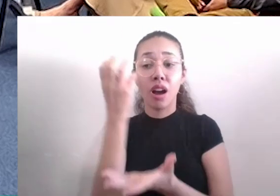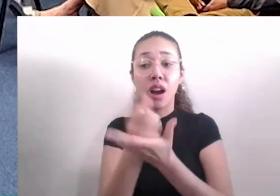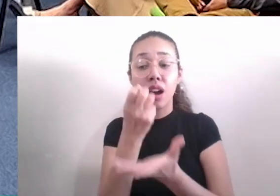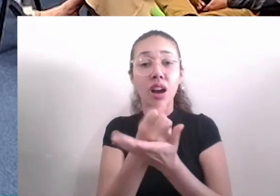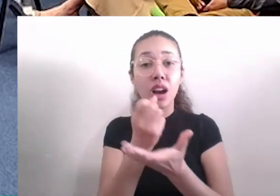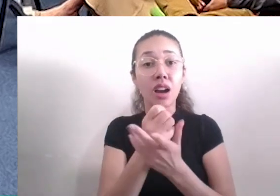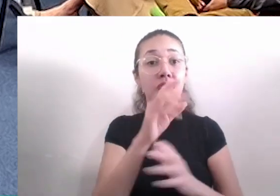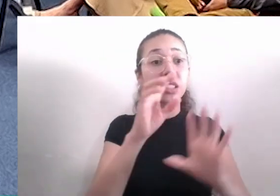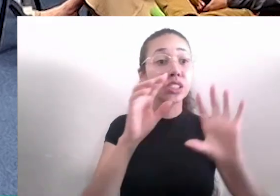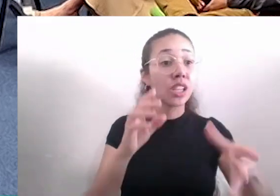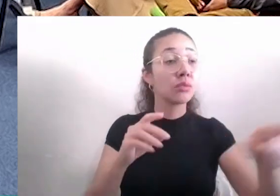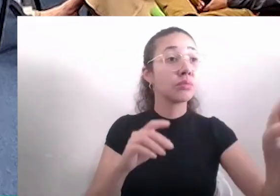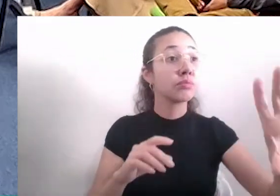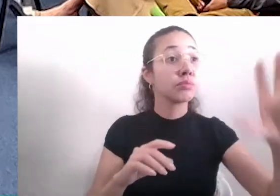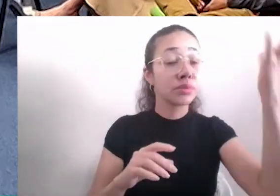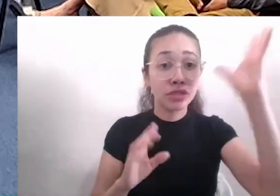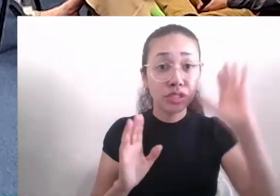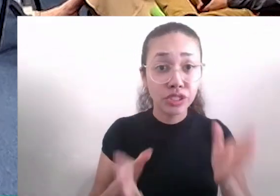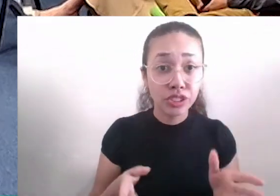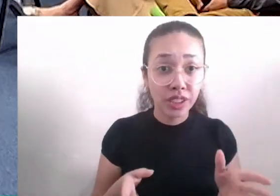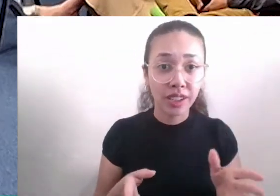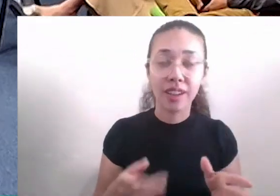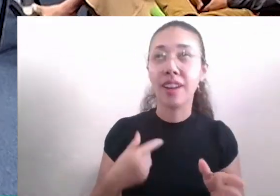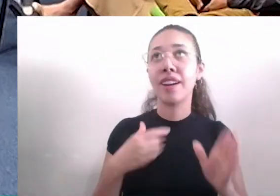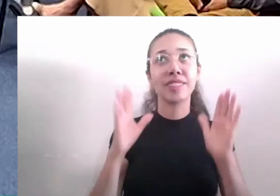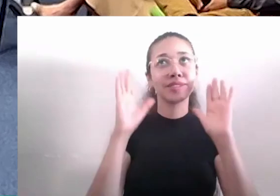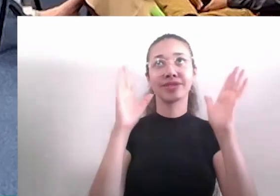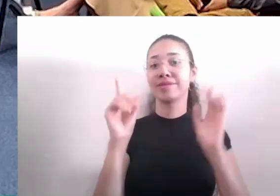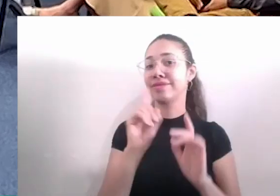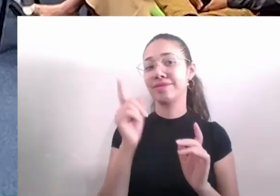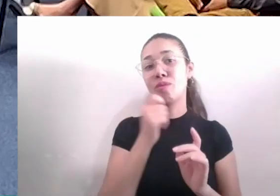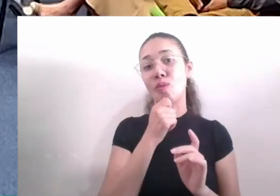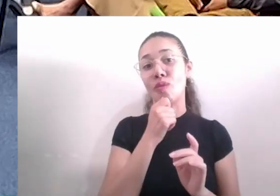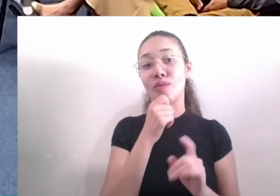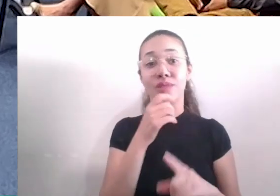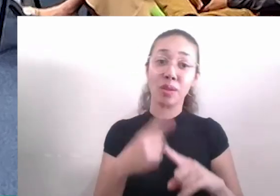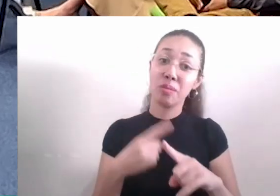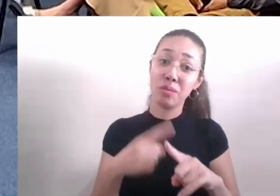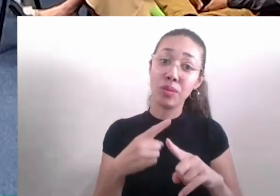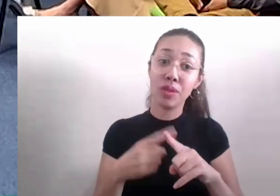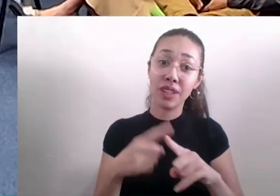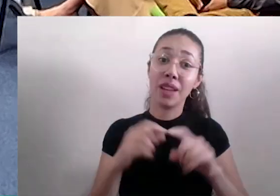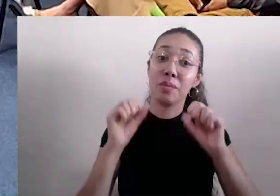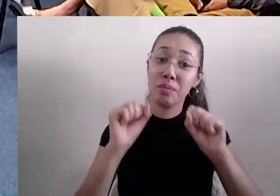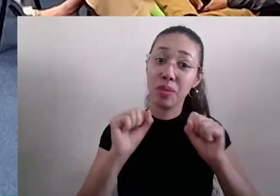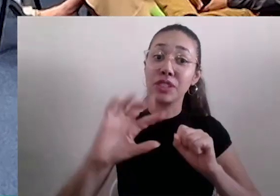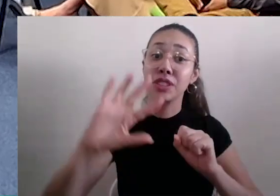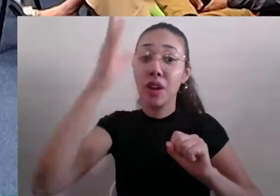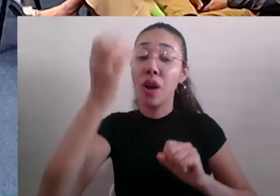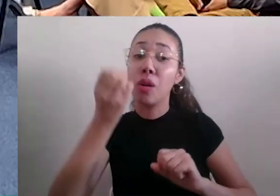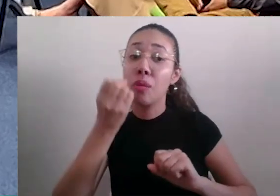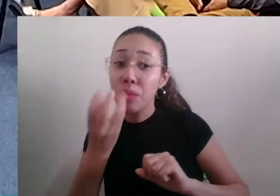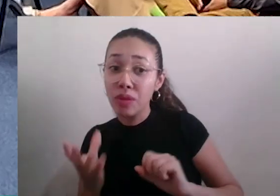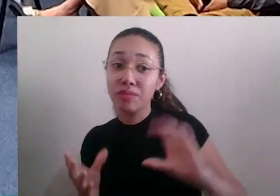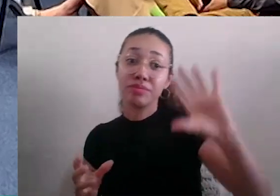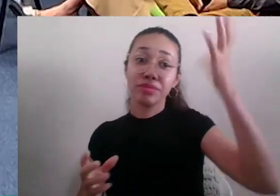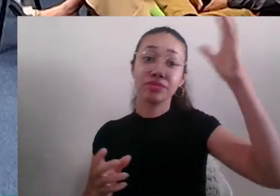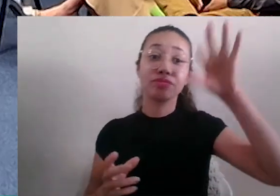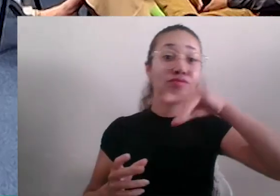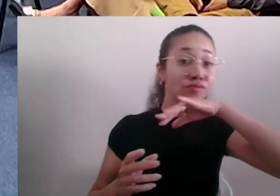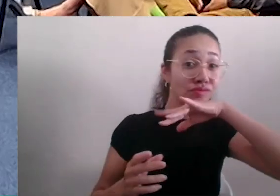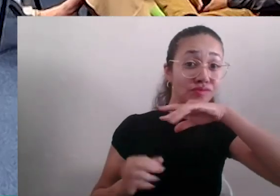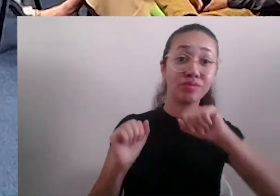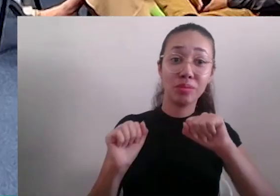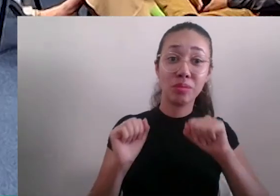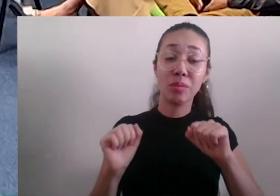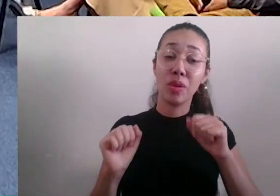podcast Graças a Deus não porque isso pode acontecer pro bem ou pro mal e a gente não tem controle então eh a gente tem